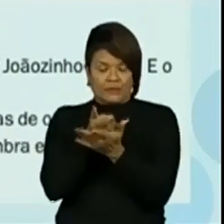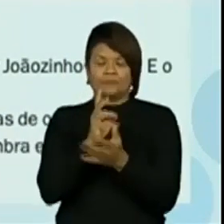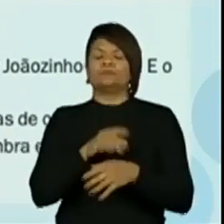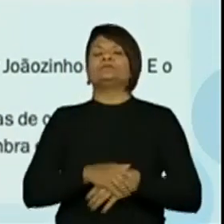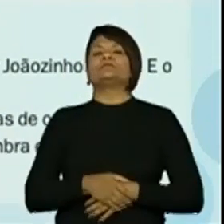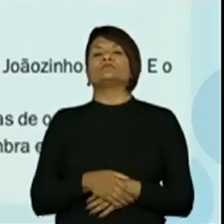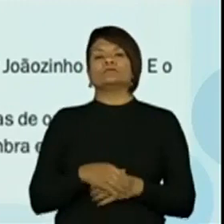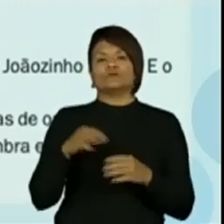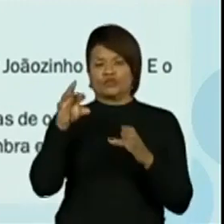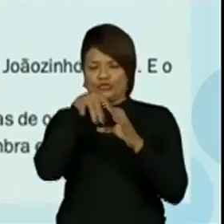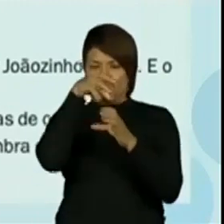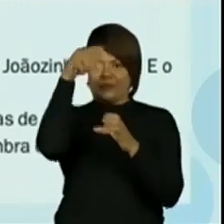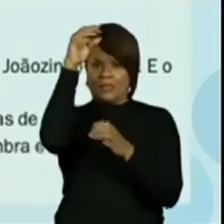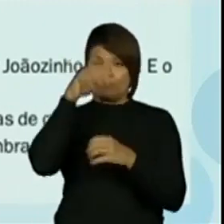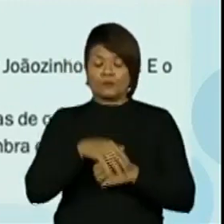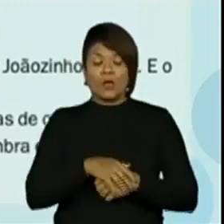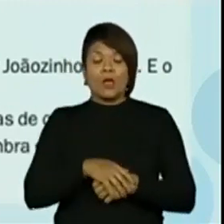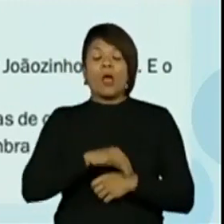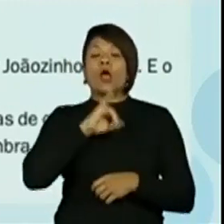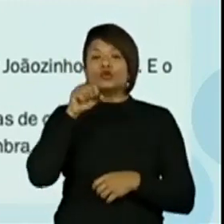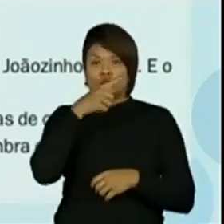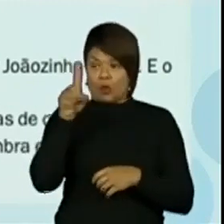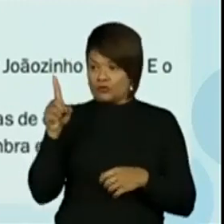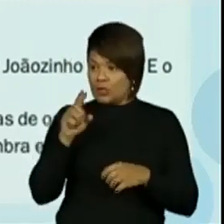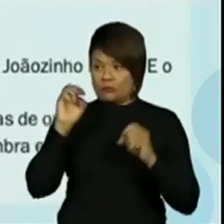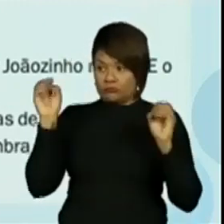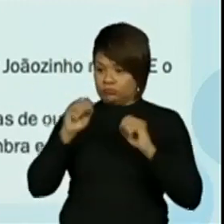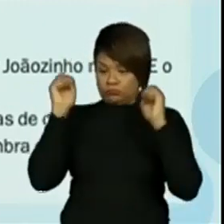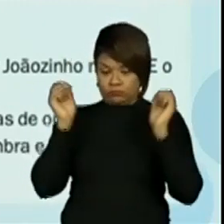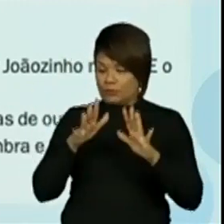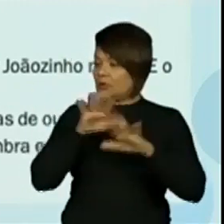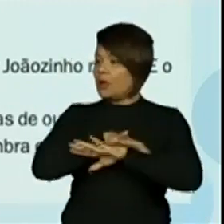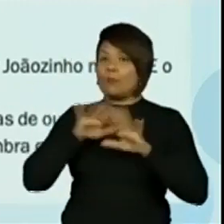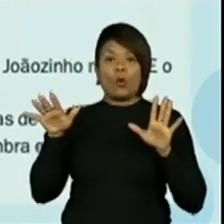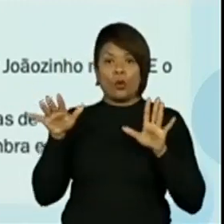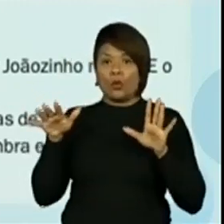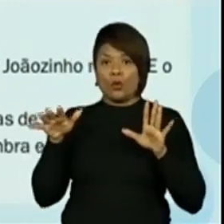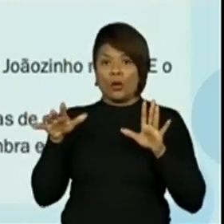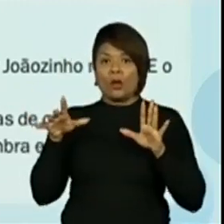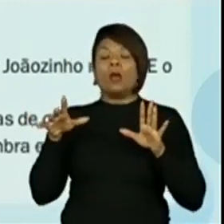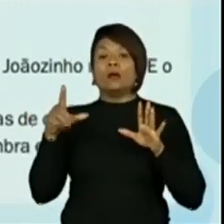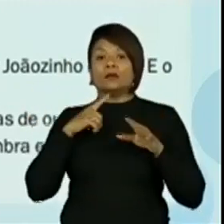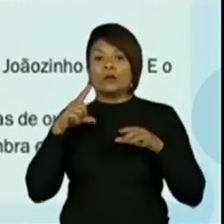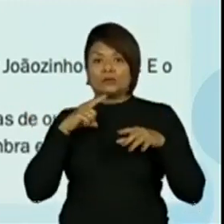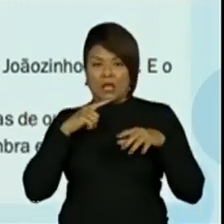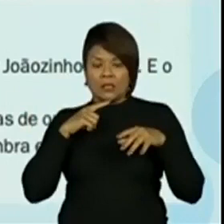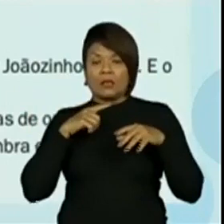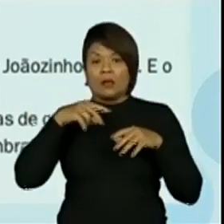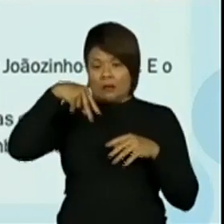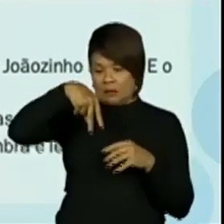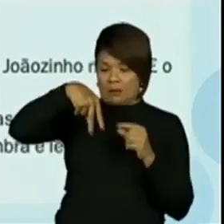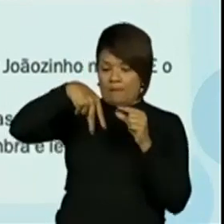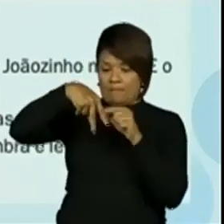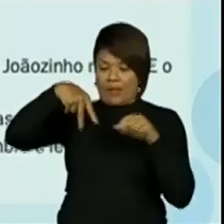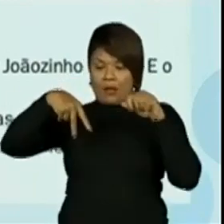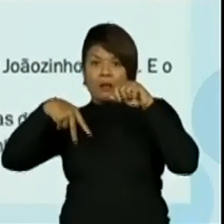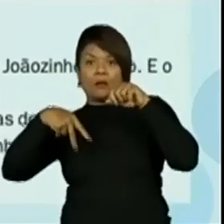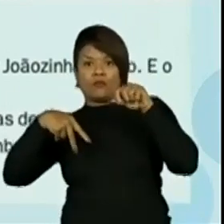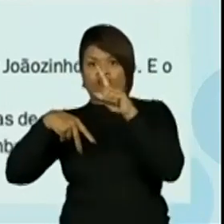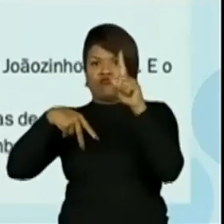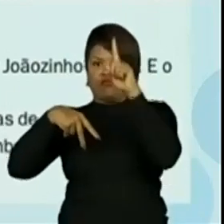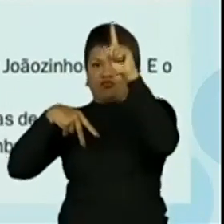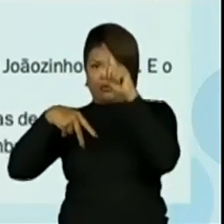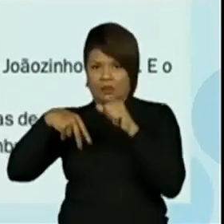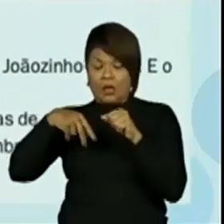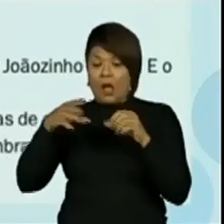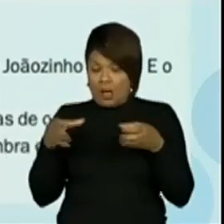quebrou-se o encanto. E arrancou-se uma perna que saiu esperneando pela chaminé. Dessas tigelas,